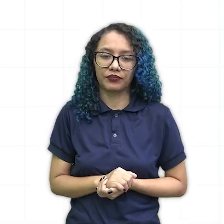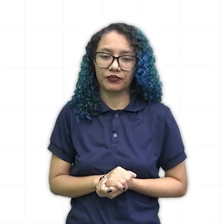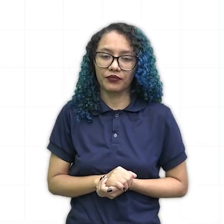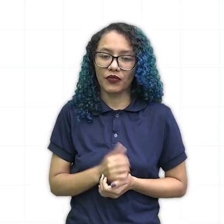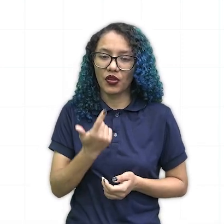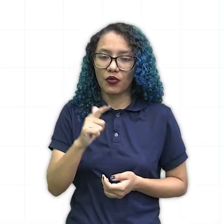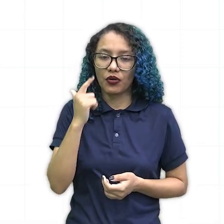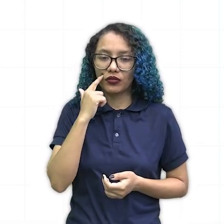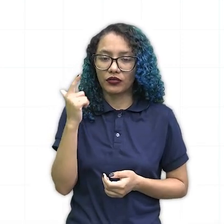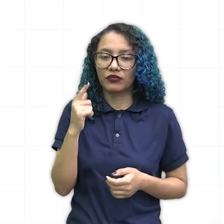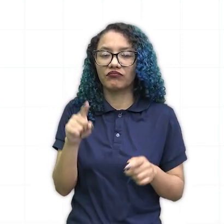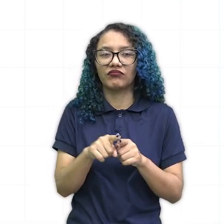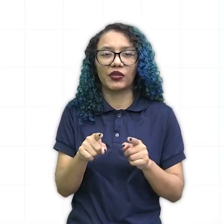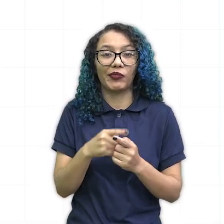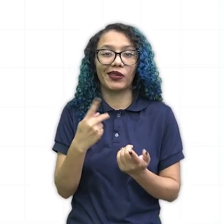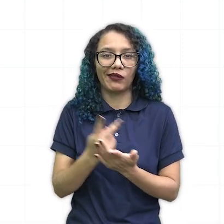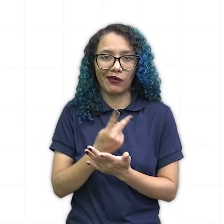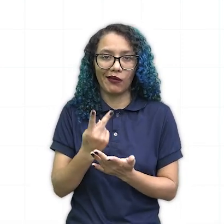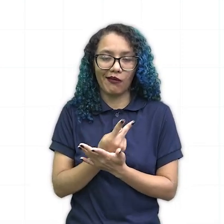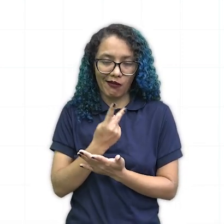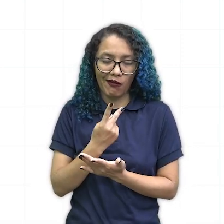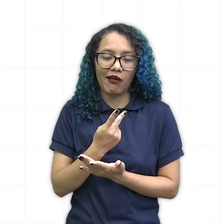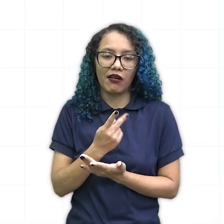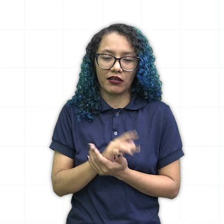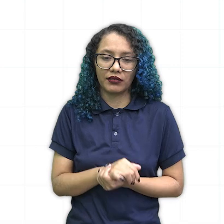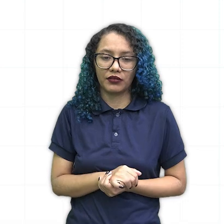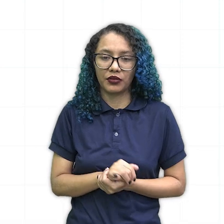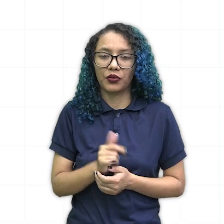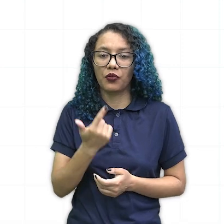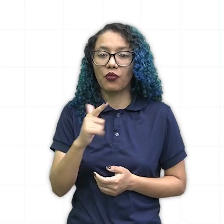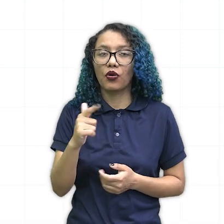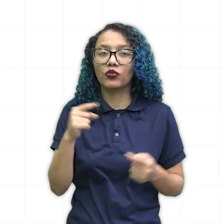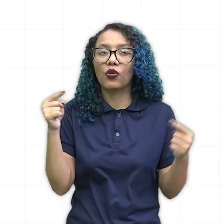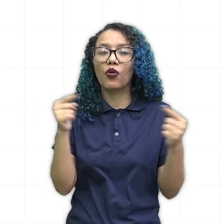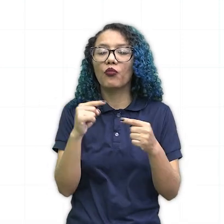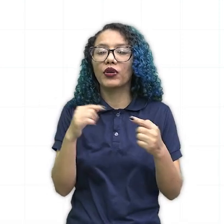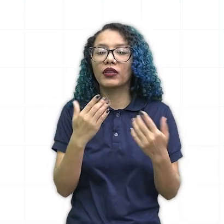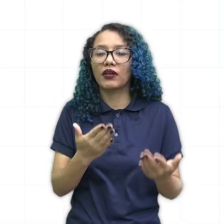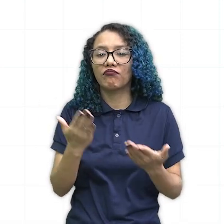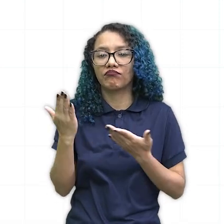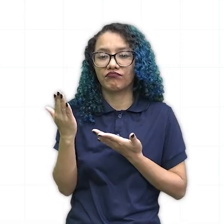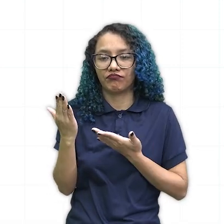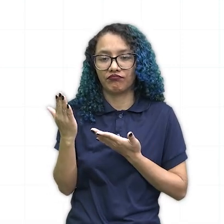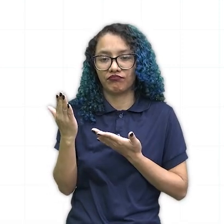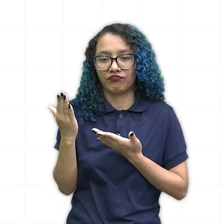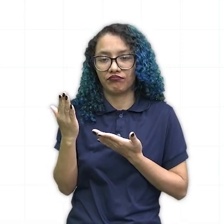Famous também não deu certo aqui e o que ficou correto é the most